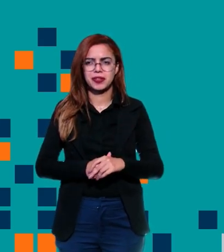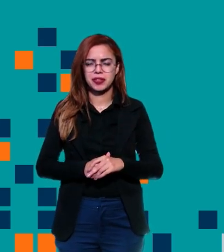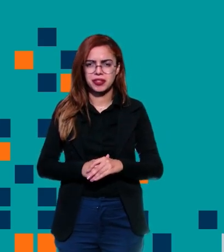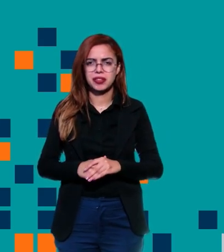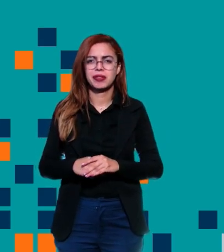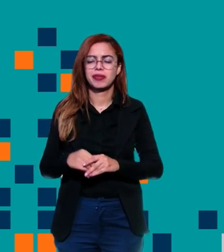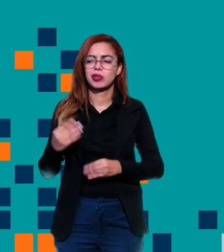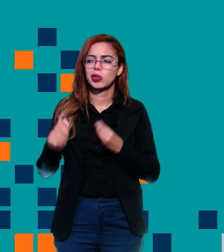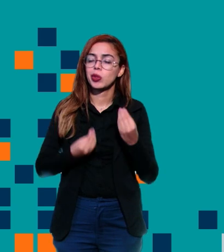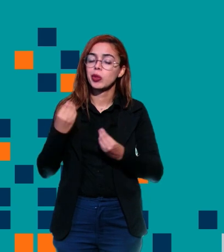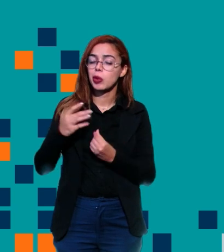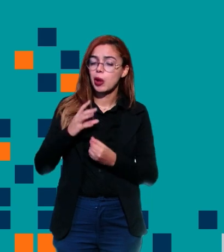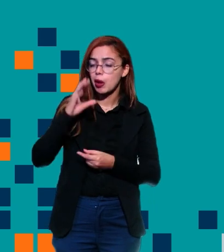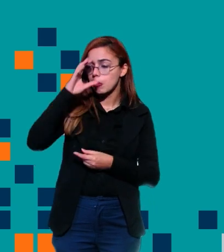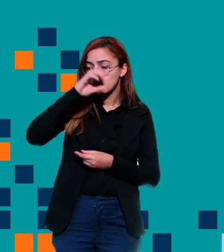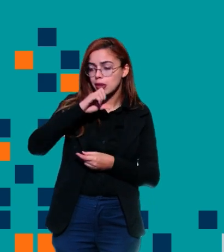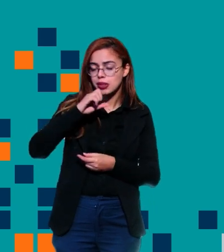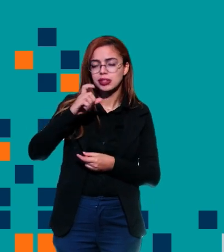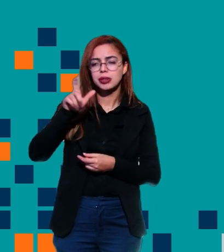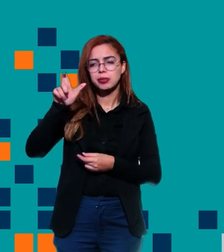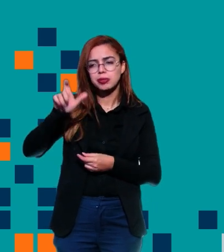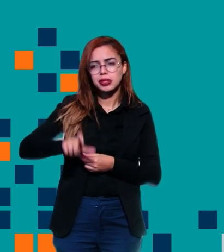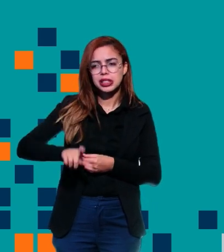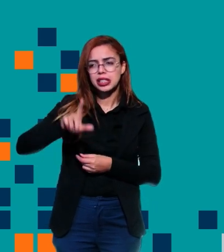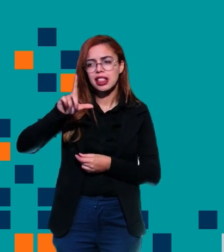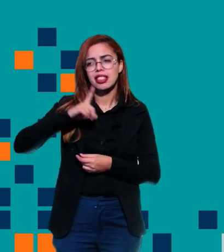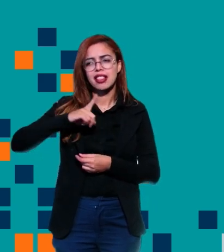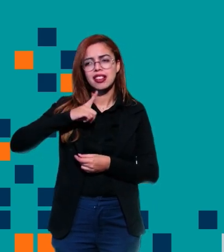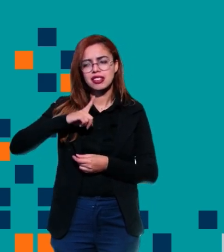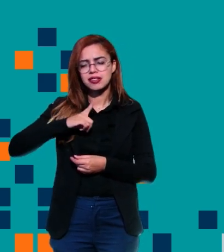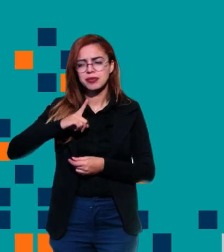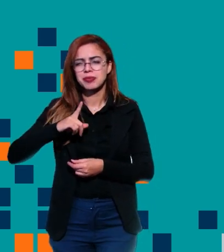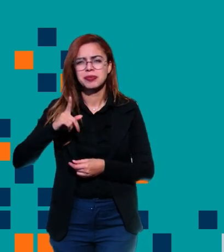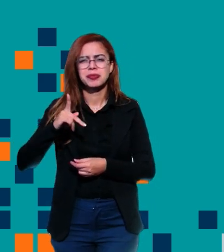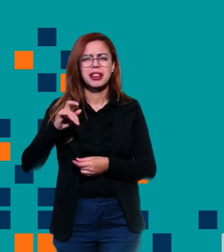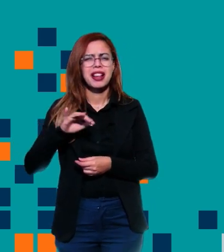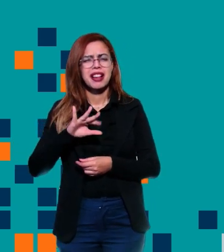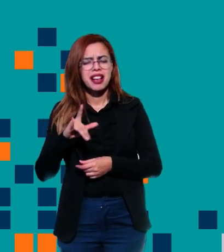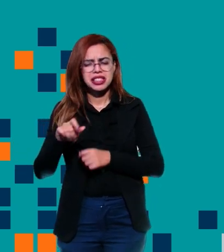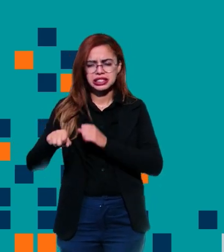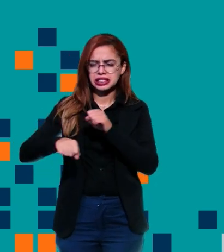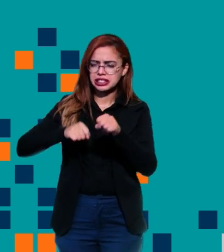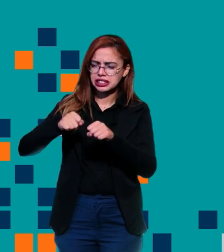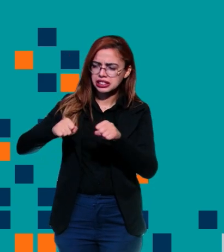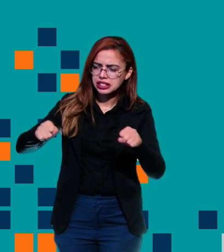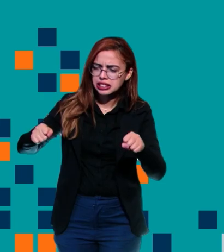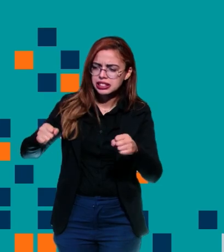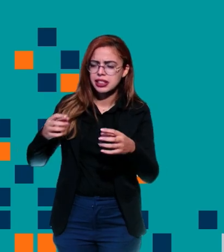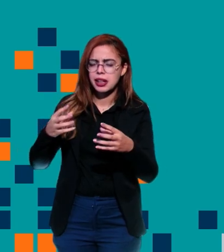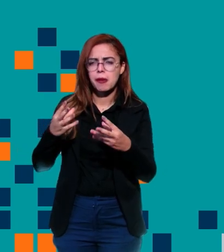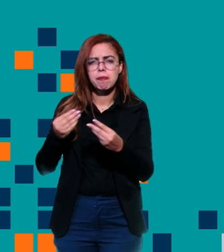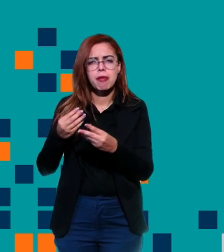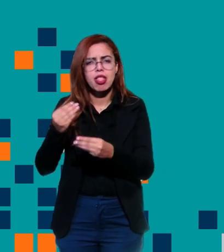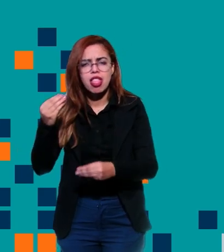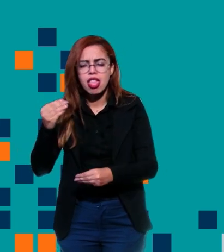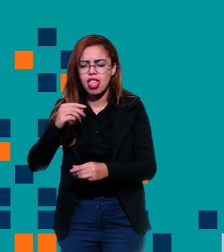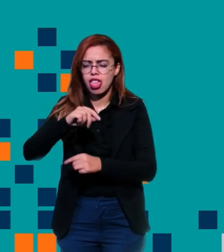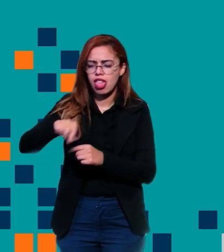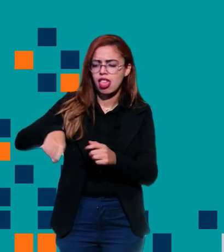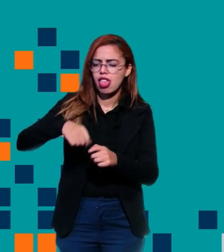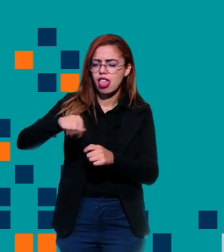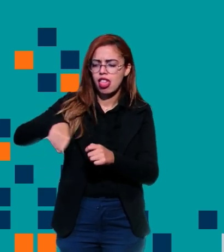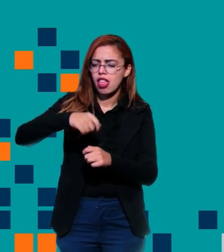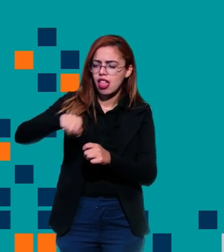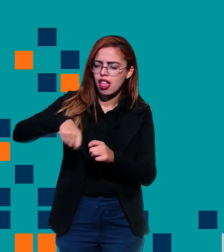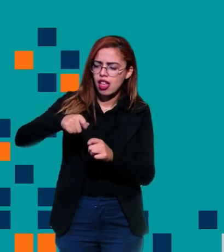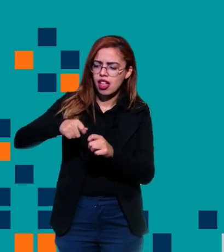ele aprendia com um cara que fez amarração de palha, que veio lá de não sei aonde, a palha molhada, eles amarravam a palha,